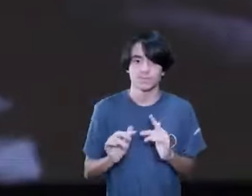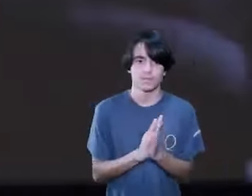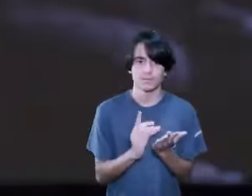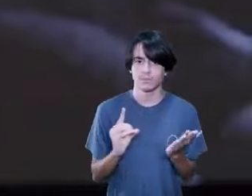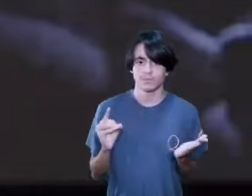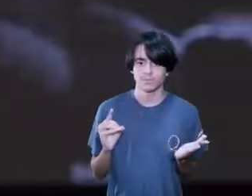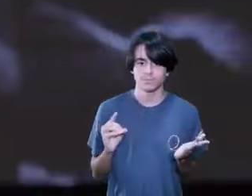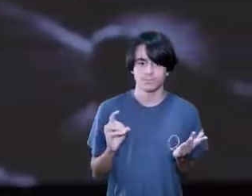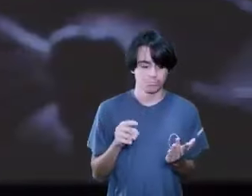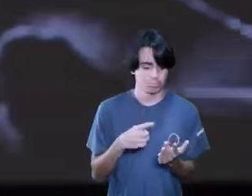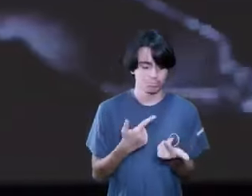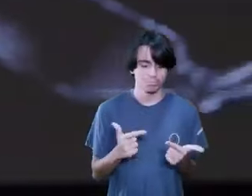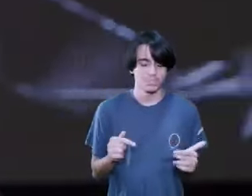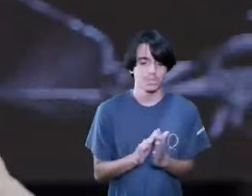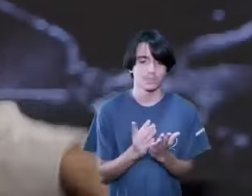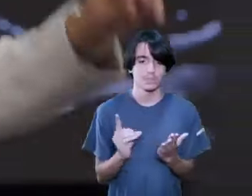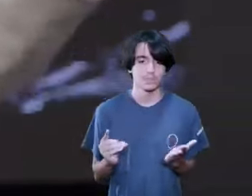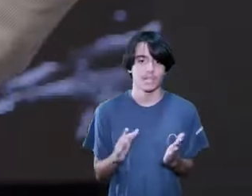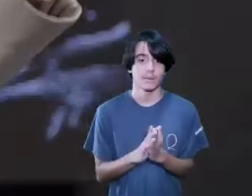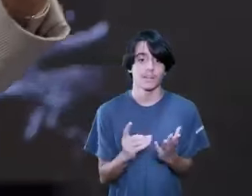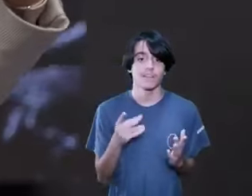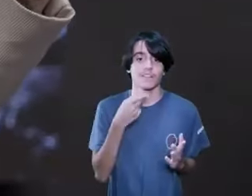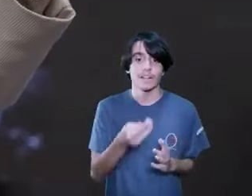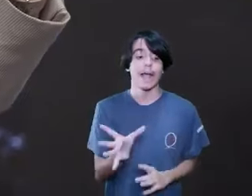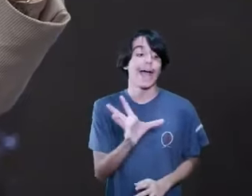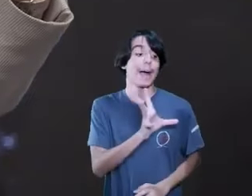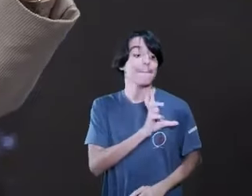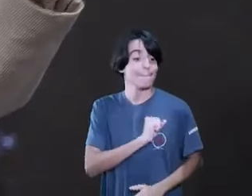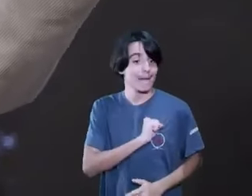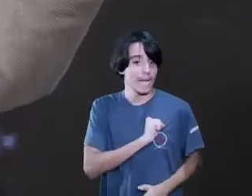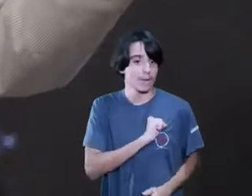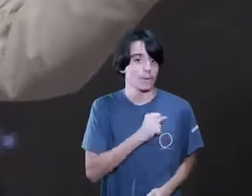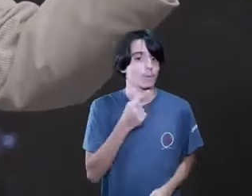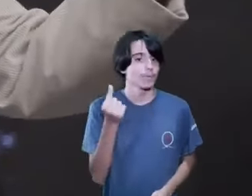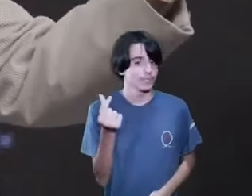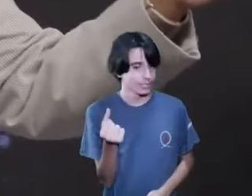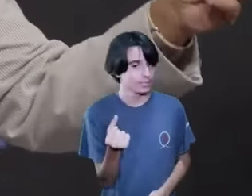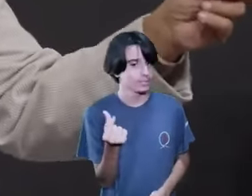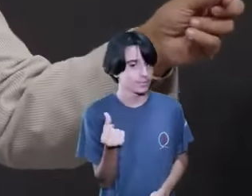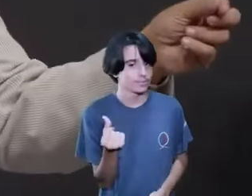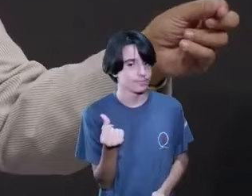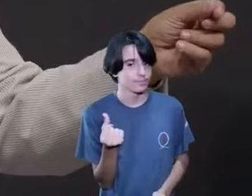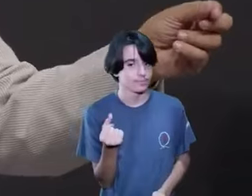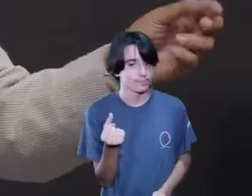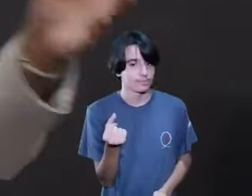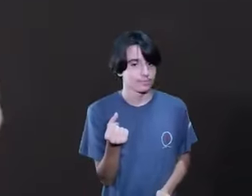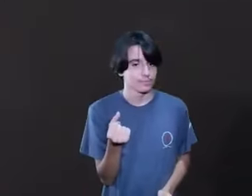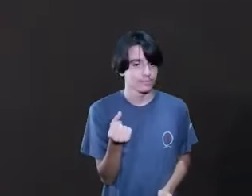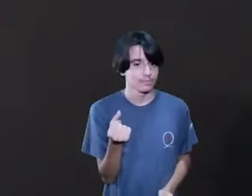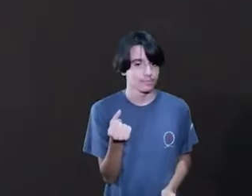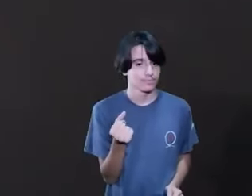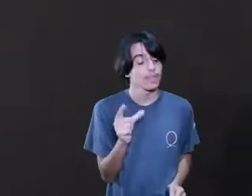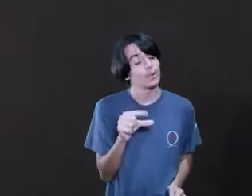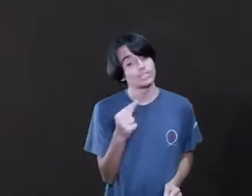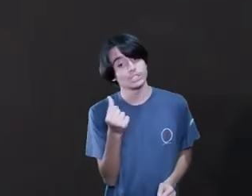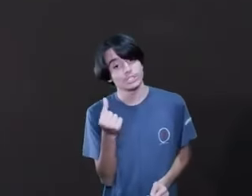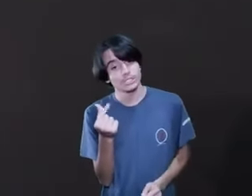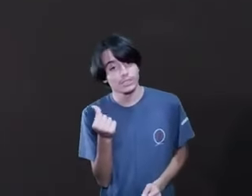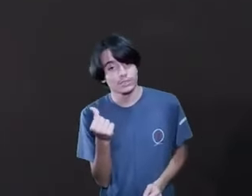isso. A Bíblia diz o amor ao dinheiro. Não é o